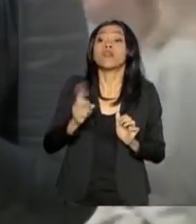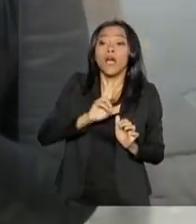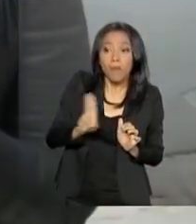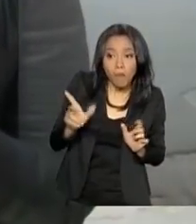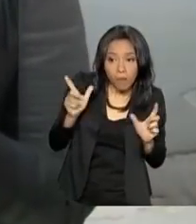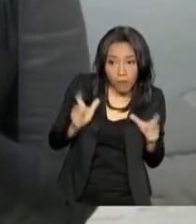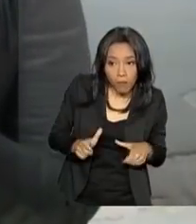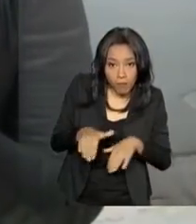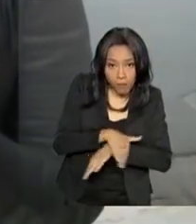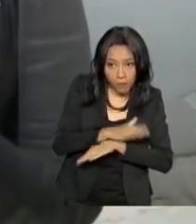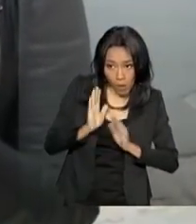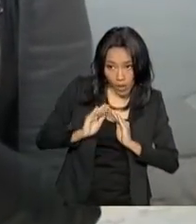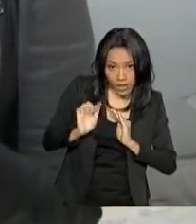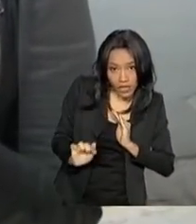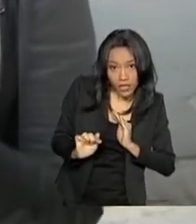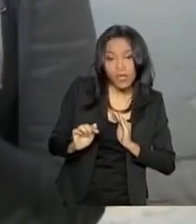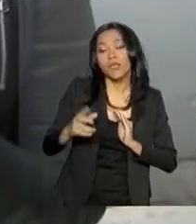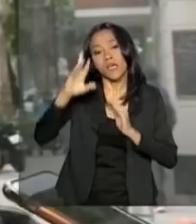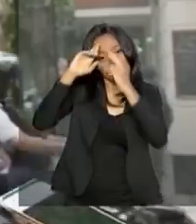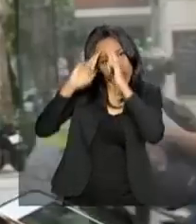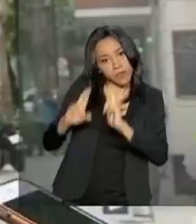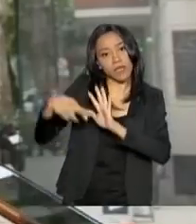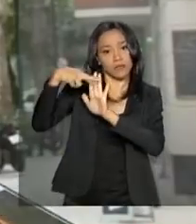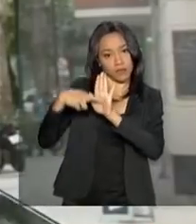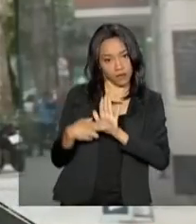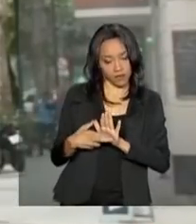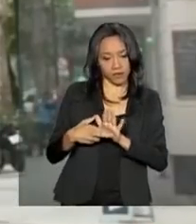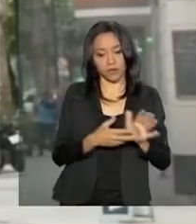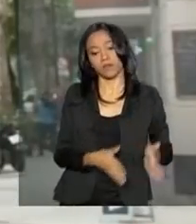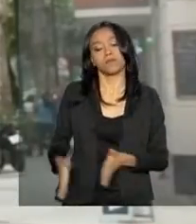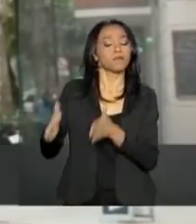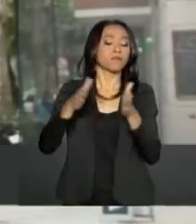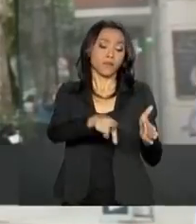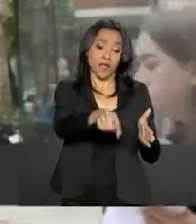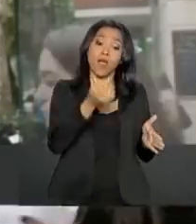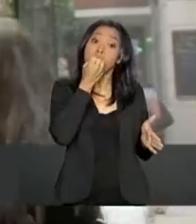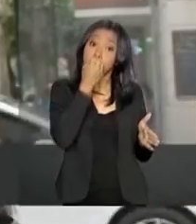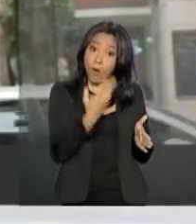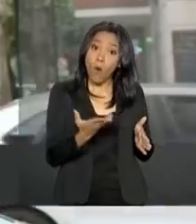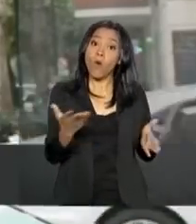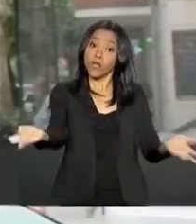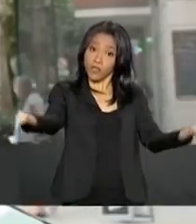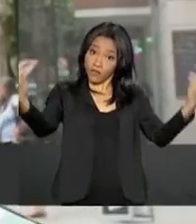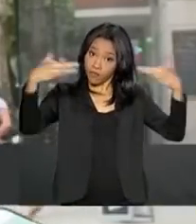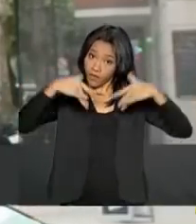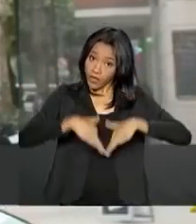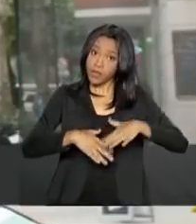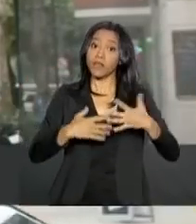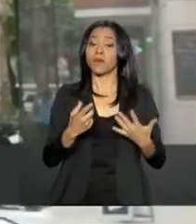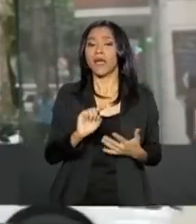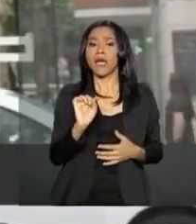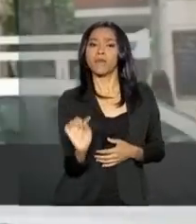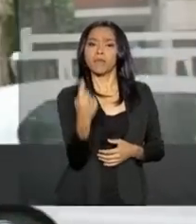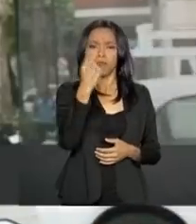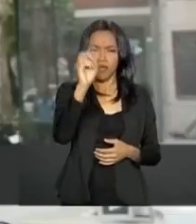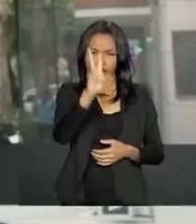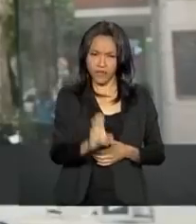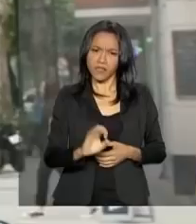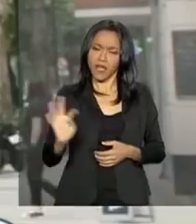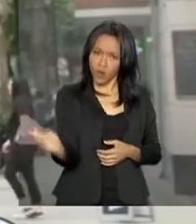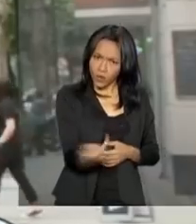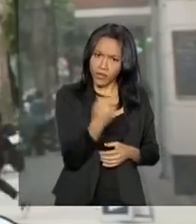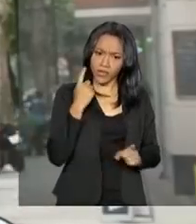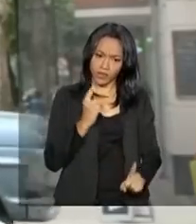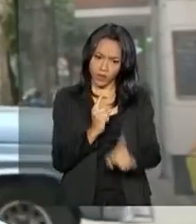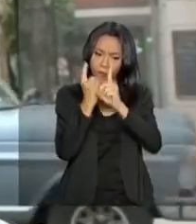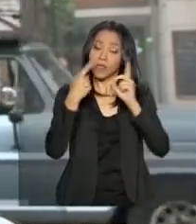morador e respeite as interdições eu penso que é bom que venham para a Argentina é a primeira vez que se faz o encontro aqui